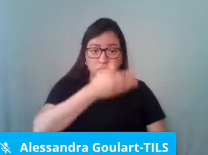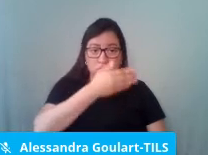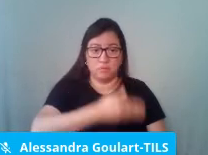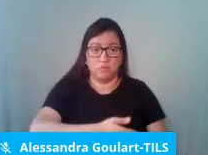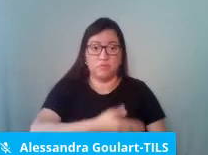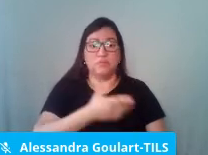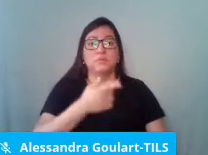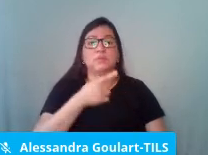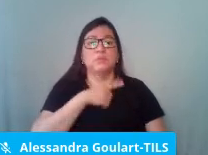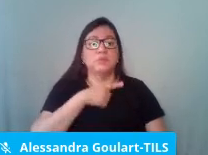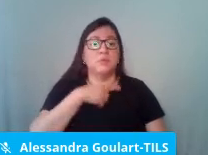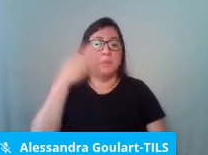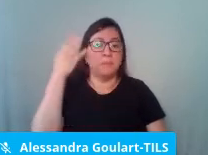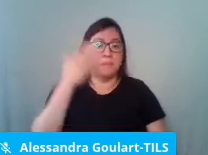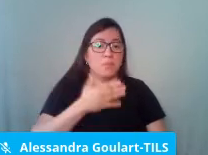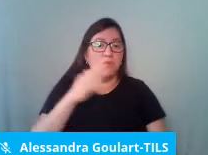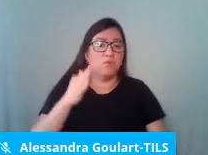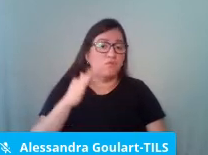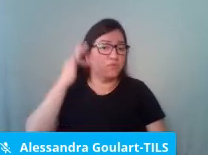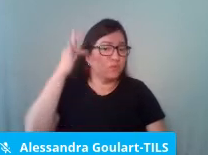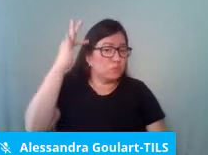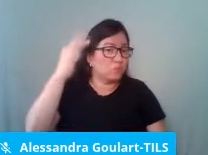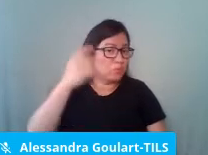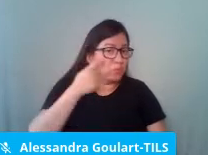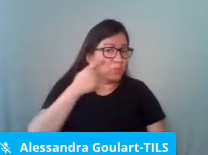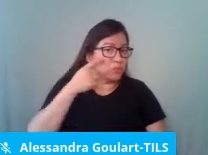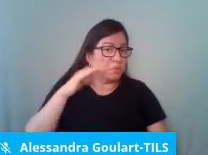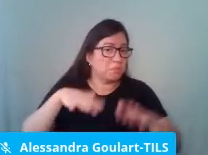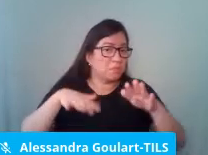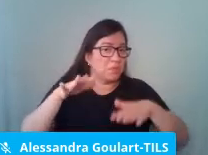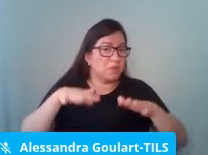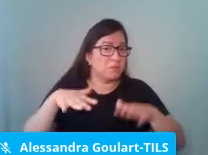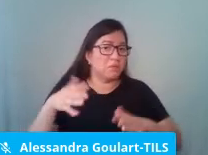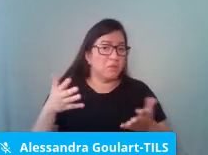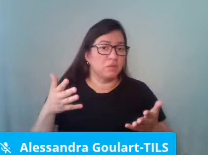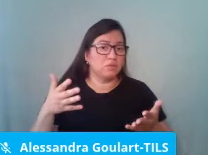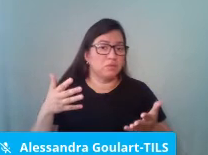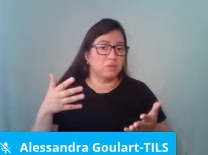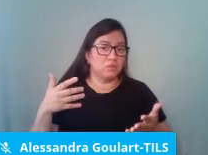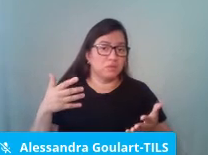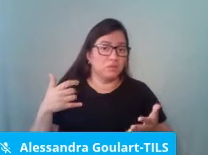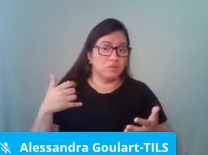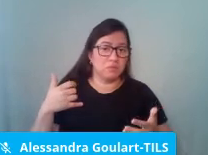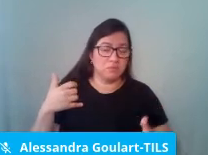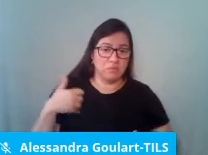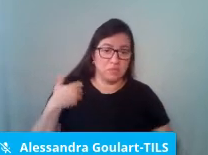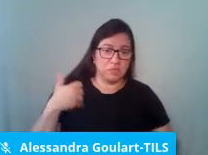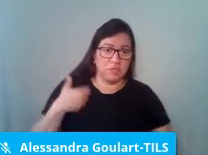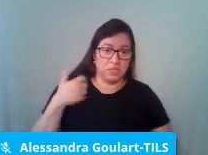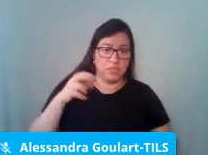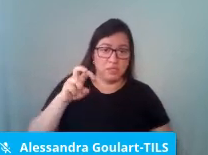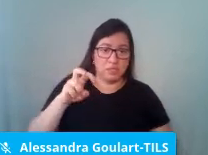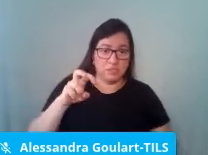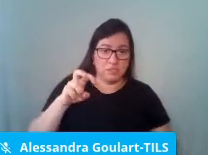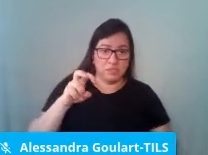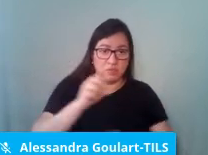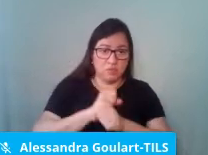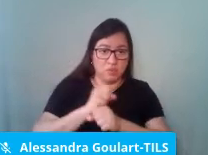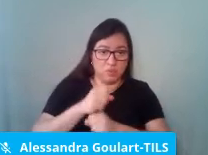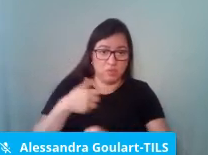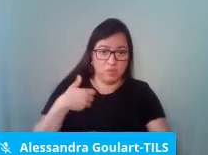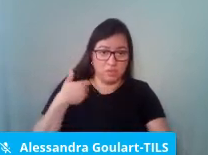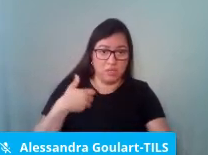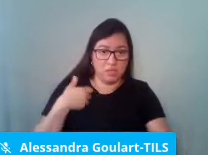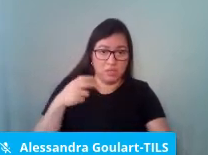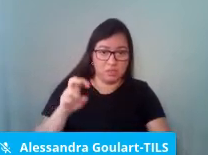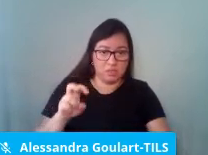que em menores de 5 anos a transmissão do HIV está em queda. A região